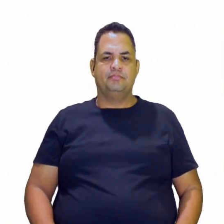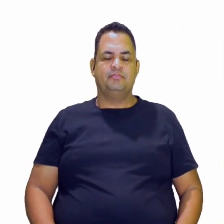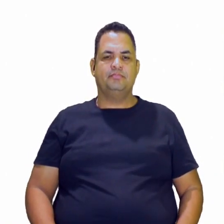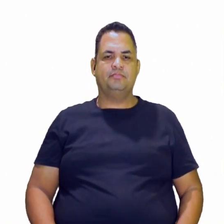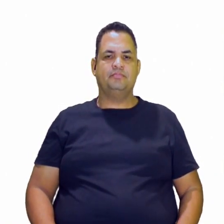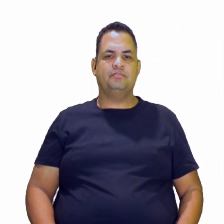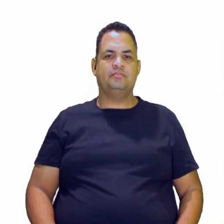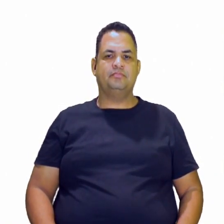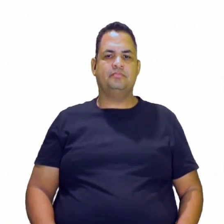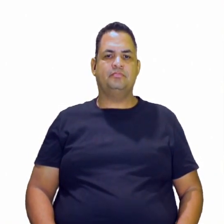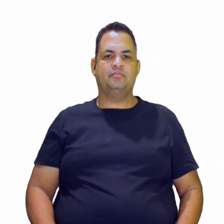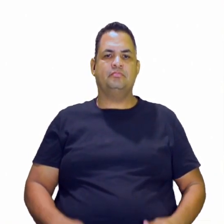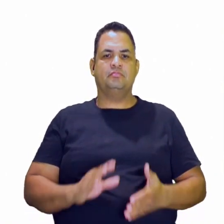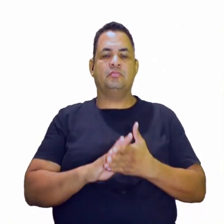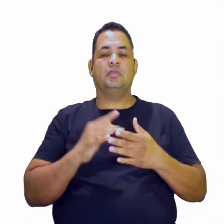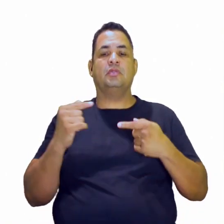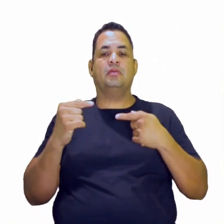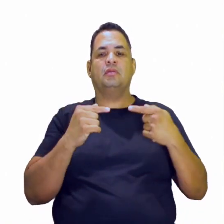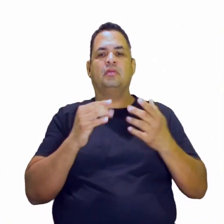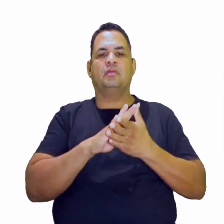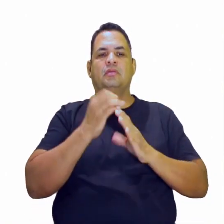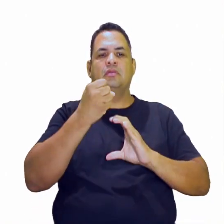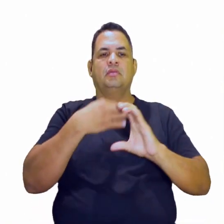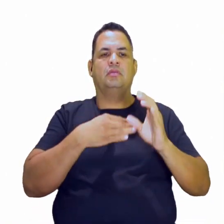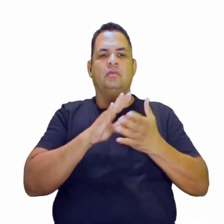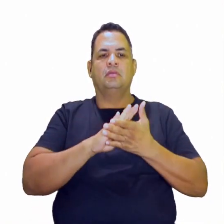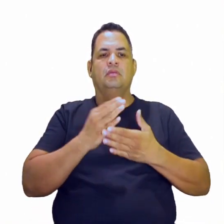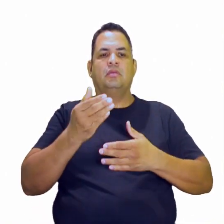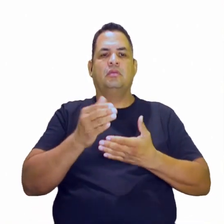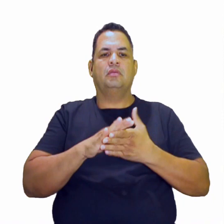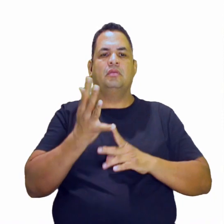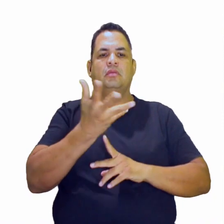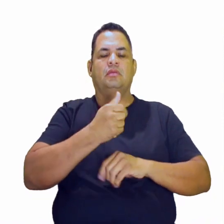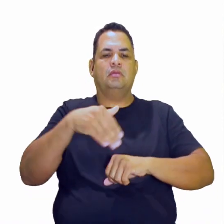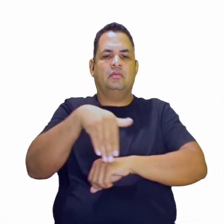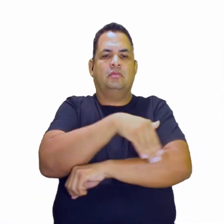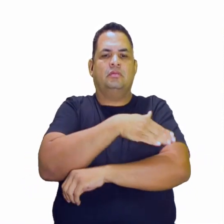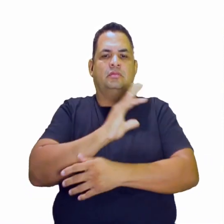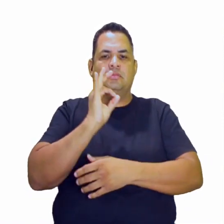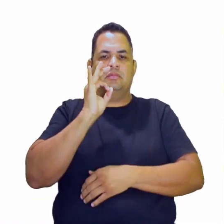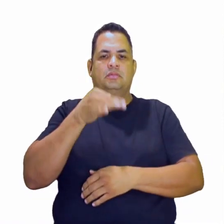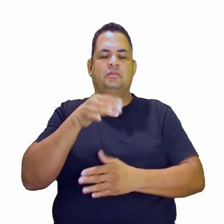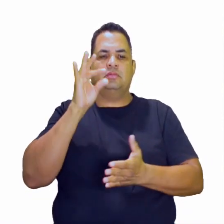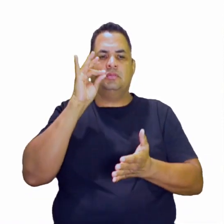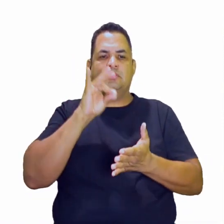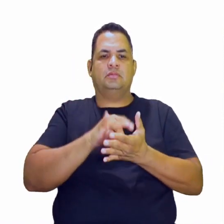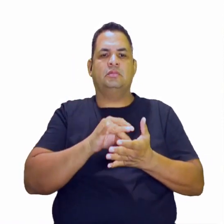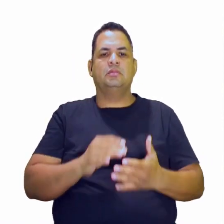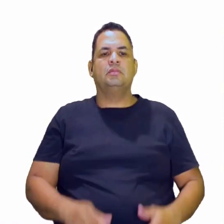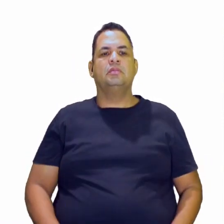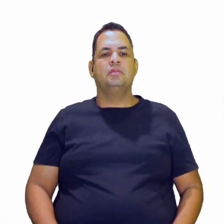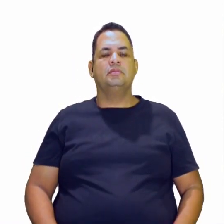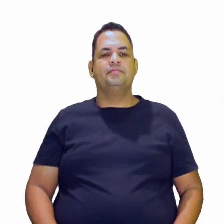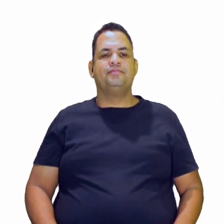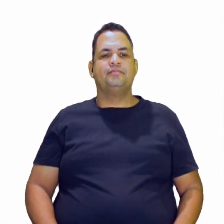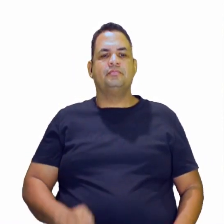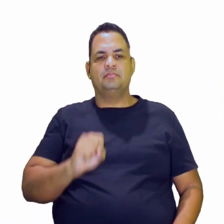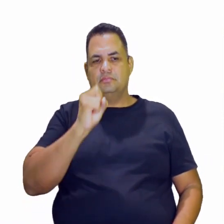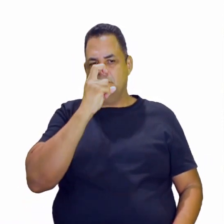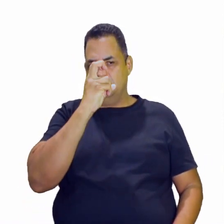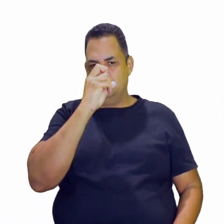se refere às características da arte de rua, está correto que se afirma em? Então, temos